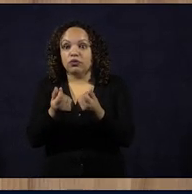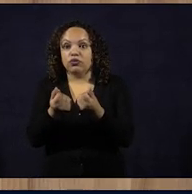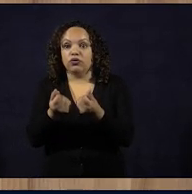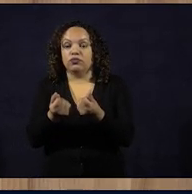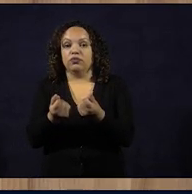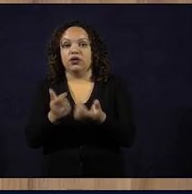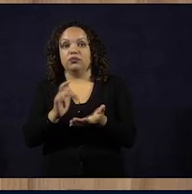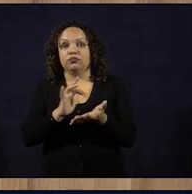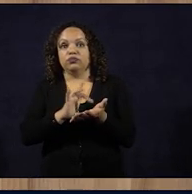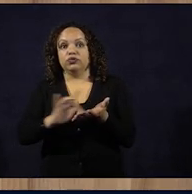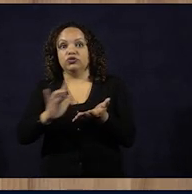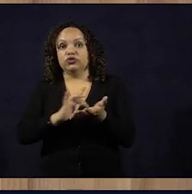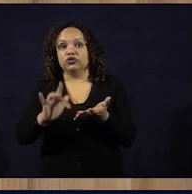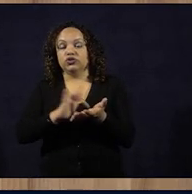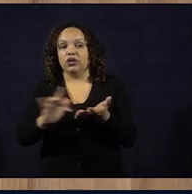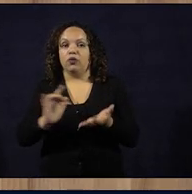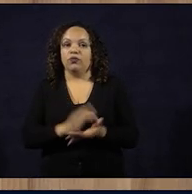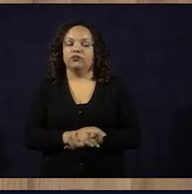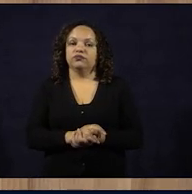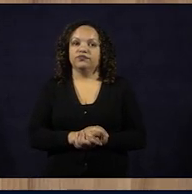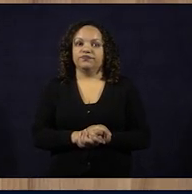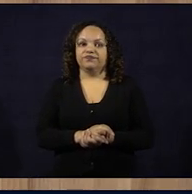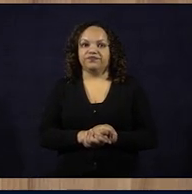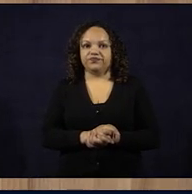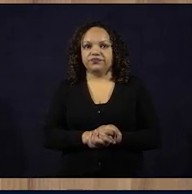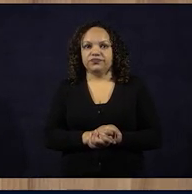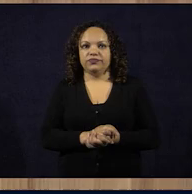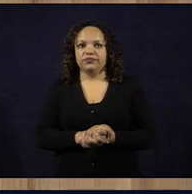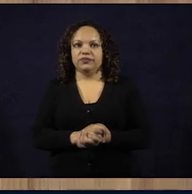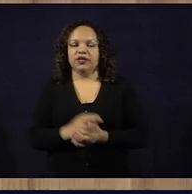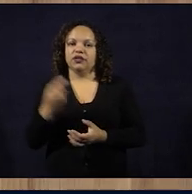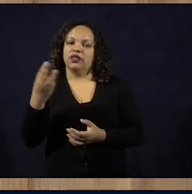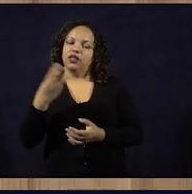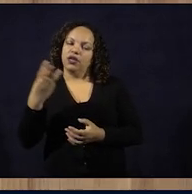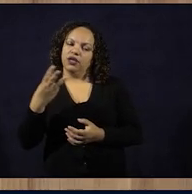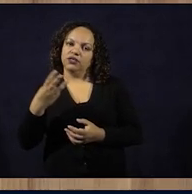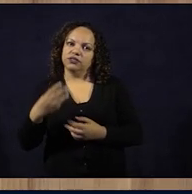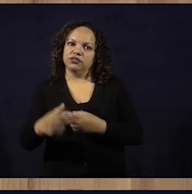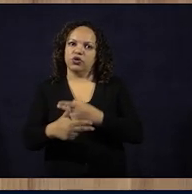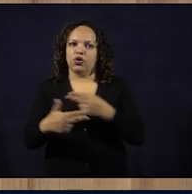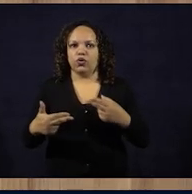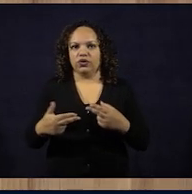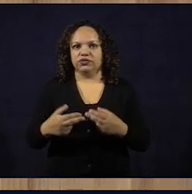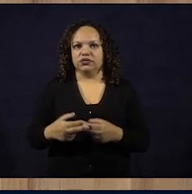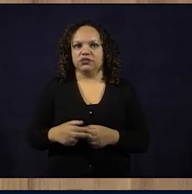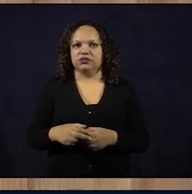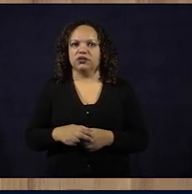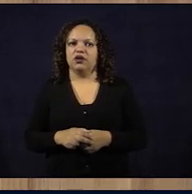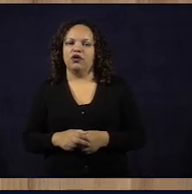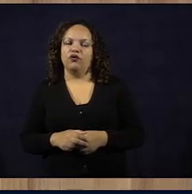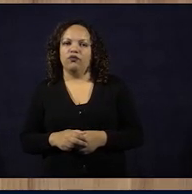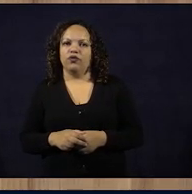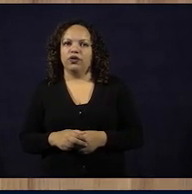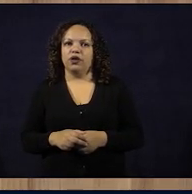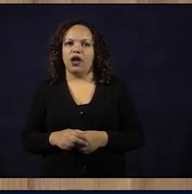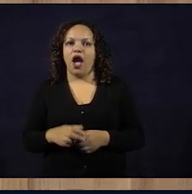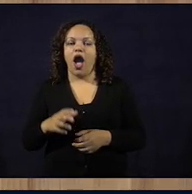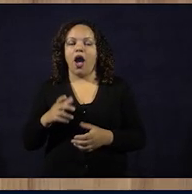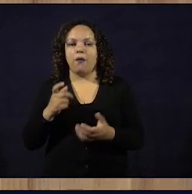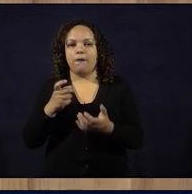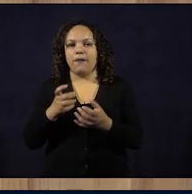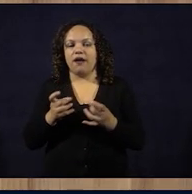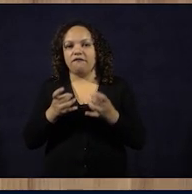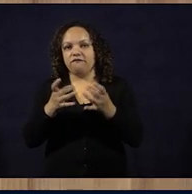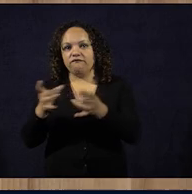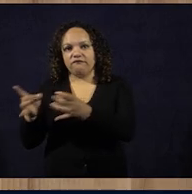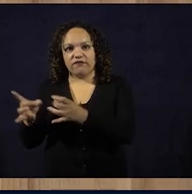do ministério das Comunicações que aí você vê são três passos o primeiro foi o leilão 5g com investimento de infraestrutura e